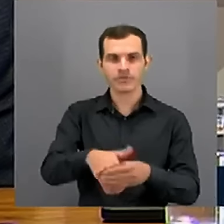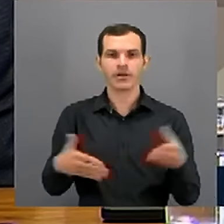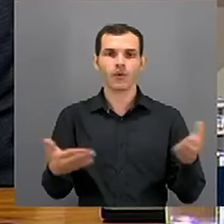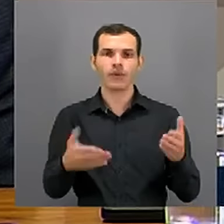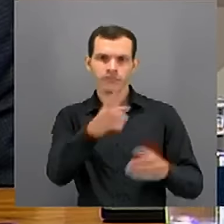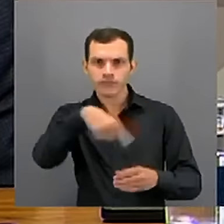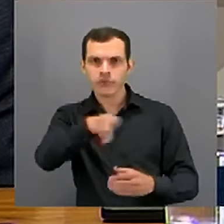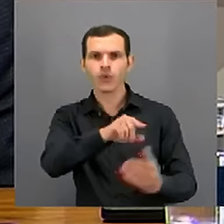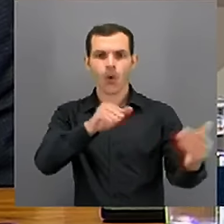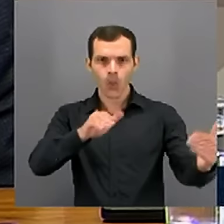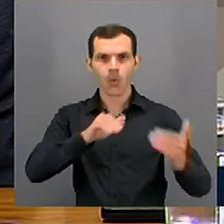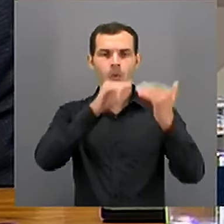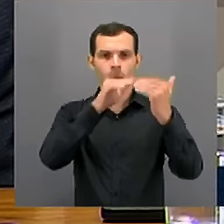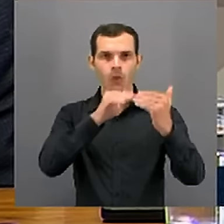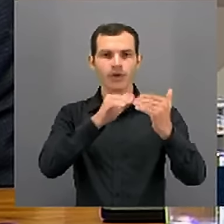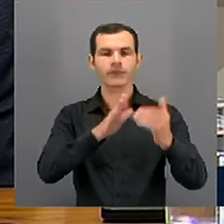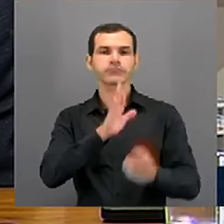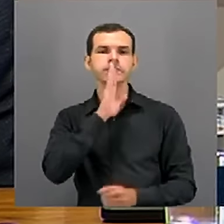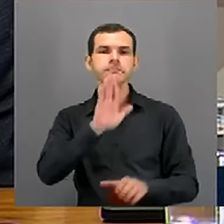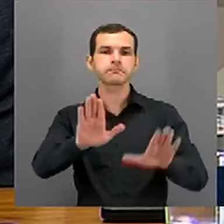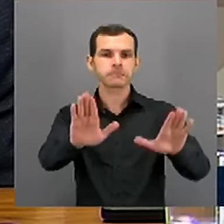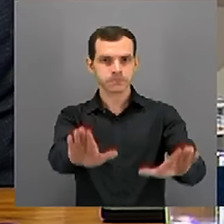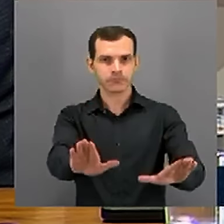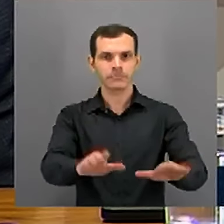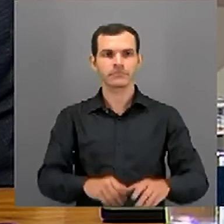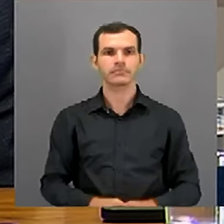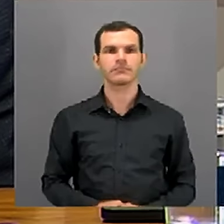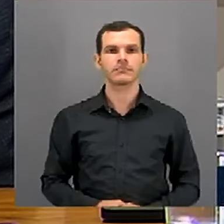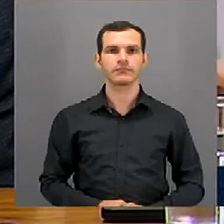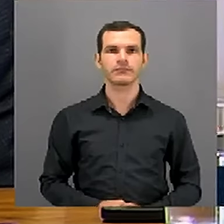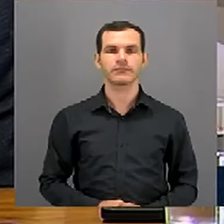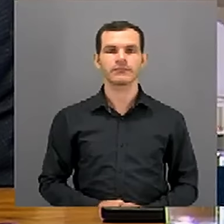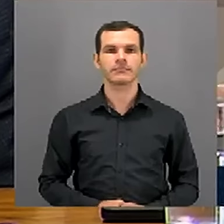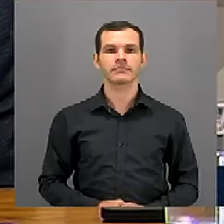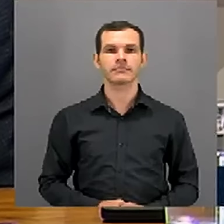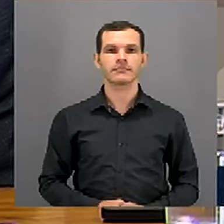que concordam, permaneçam como se encontram.